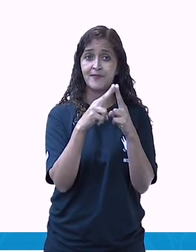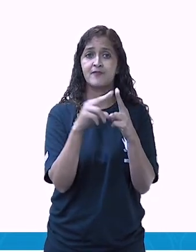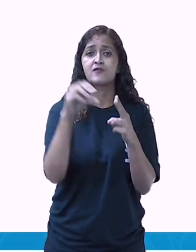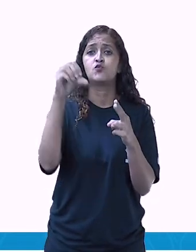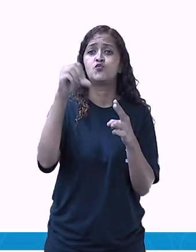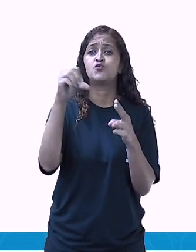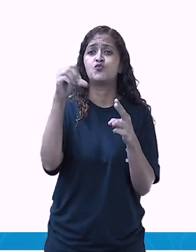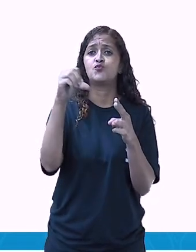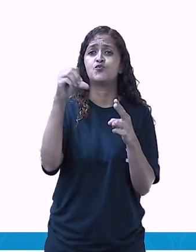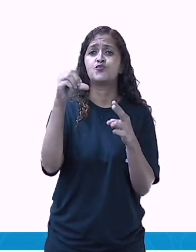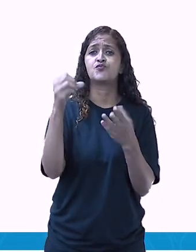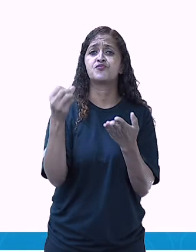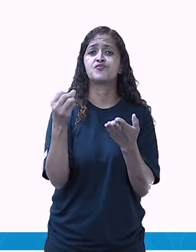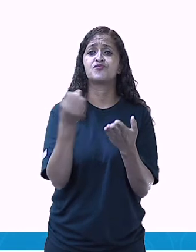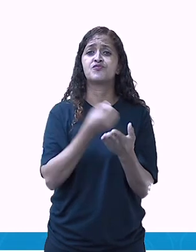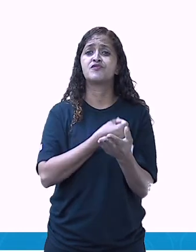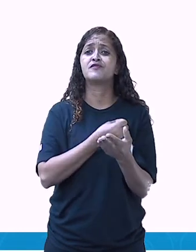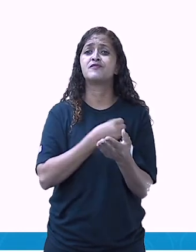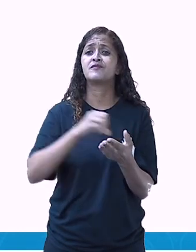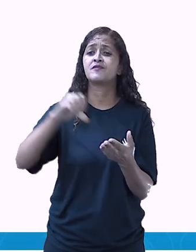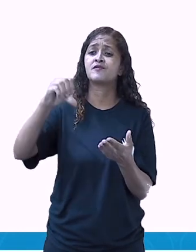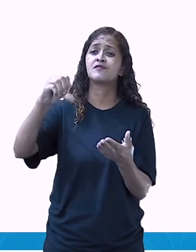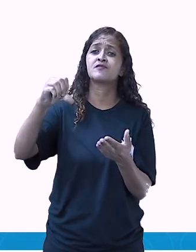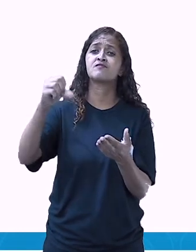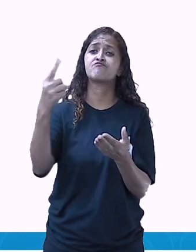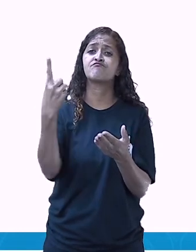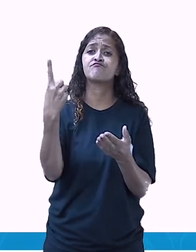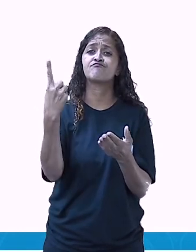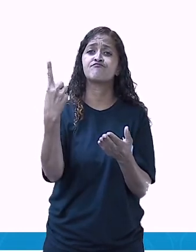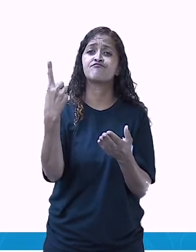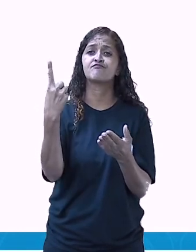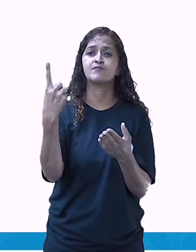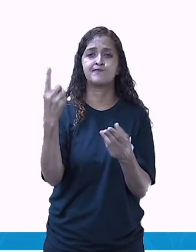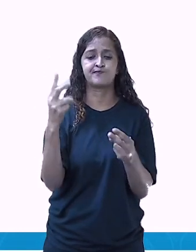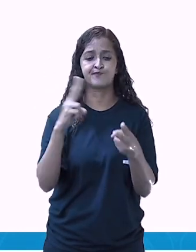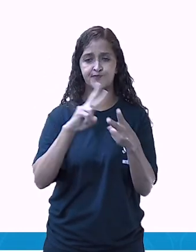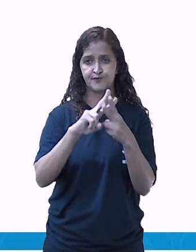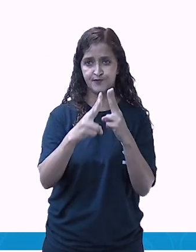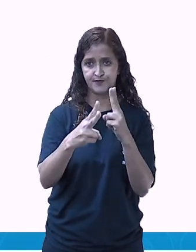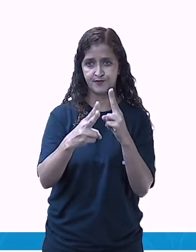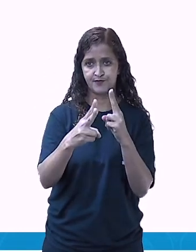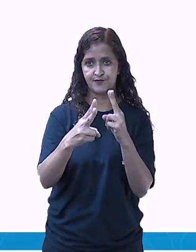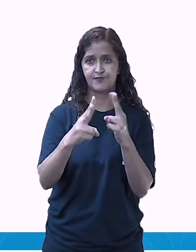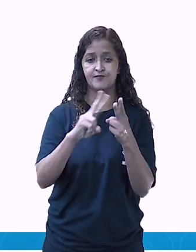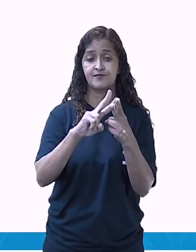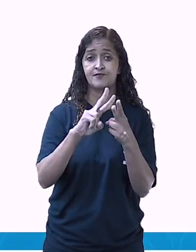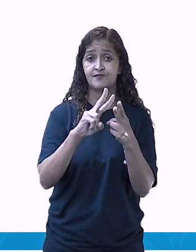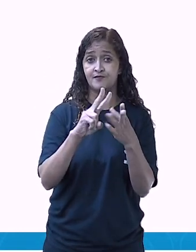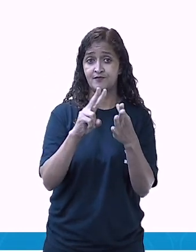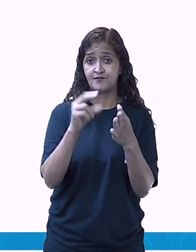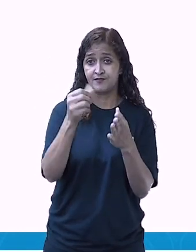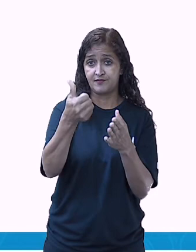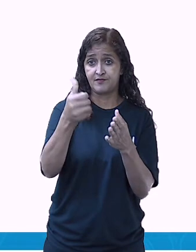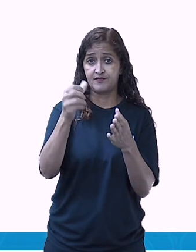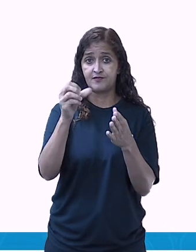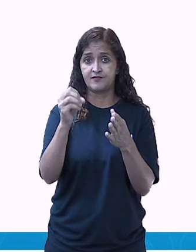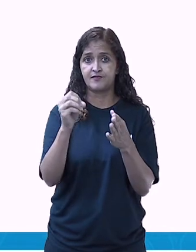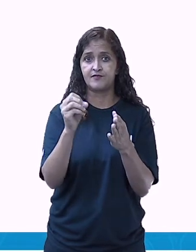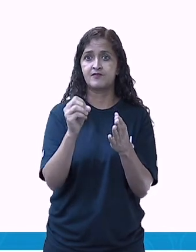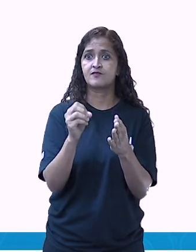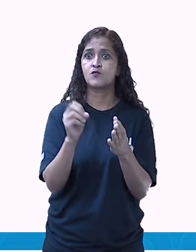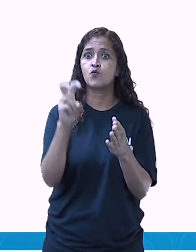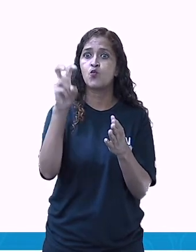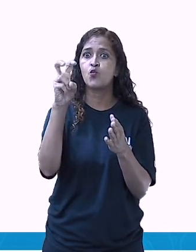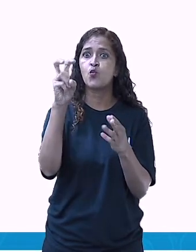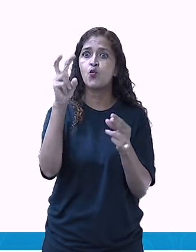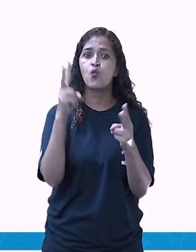número 9? O número 9 sobrou 1, então ele é ímpar. E o 10 fez